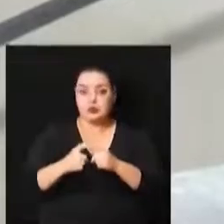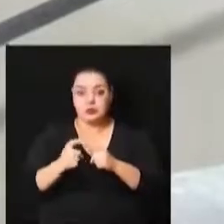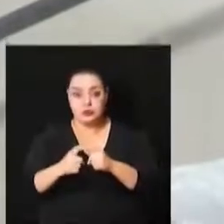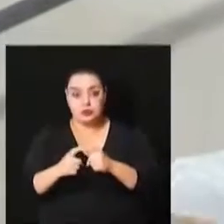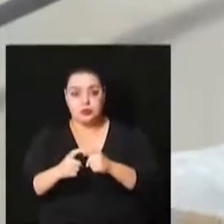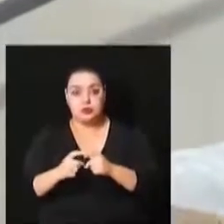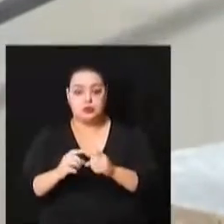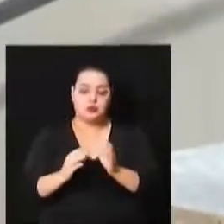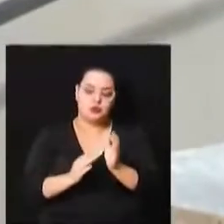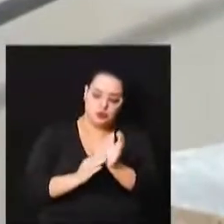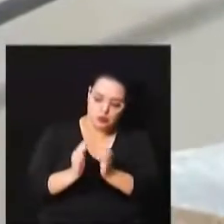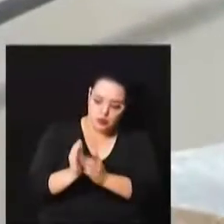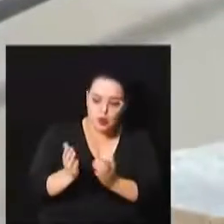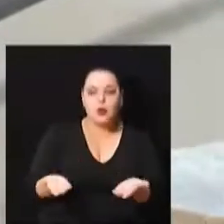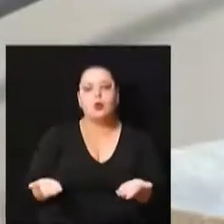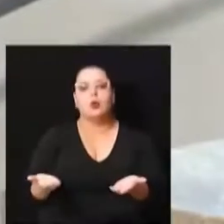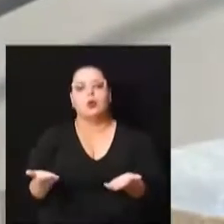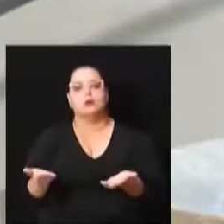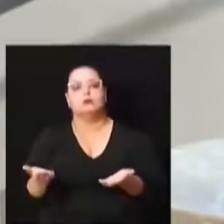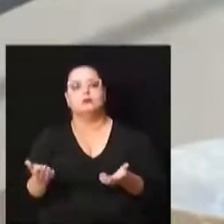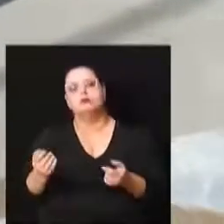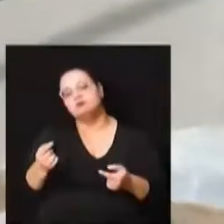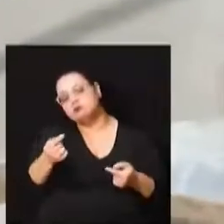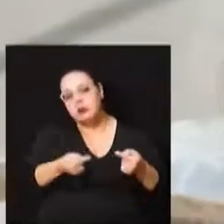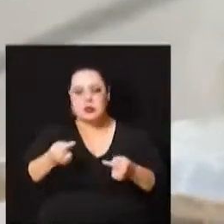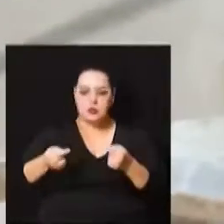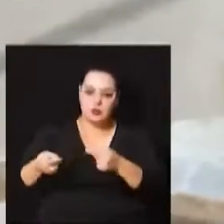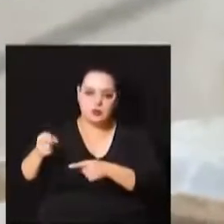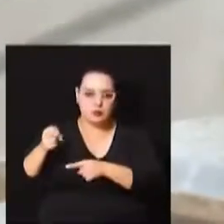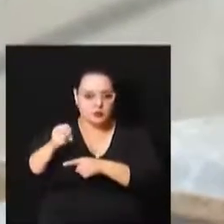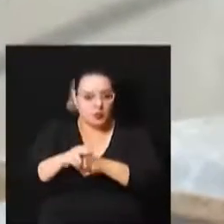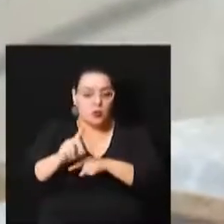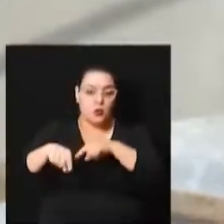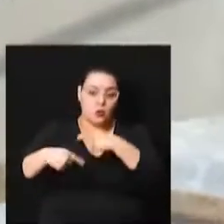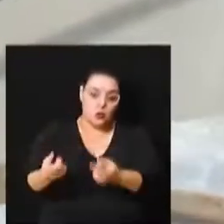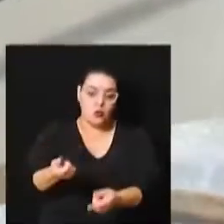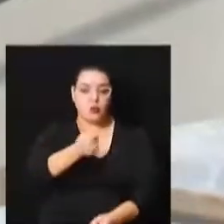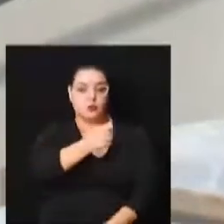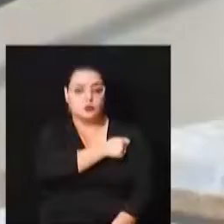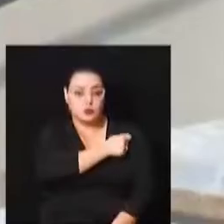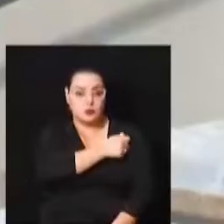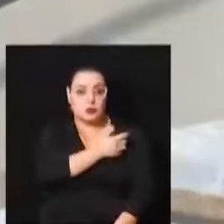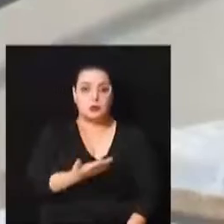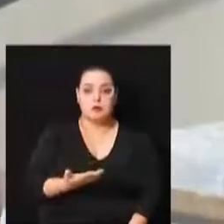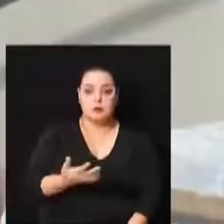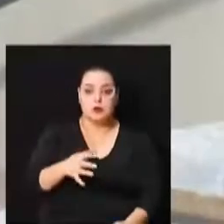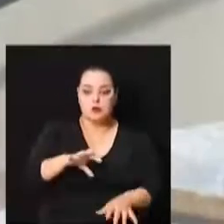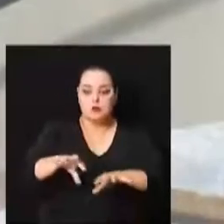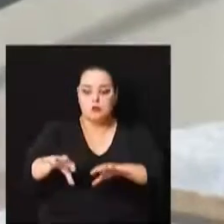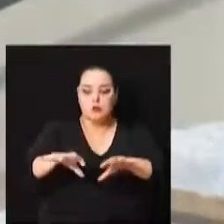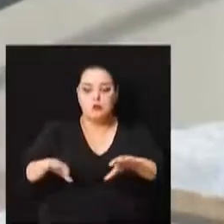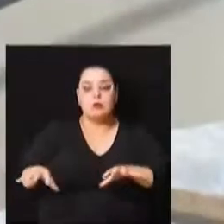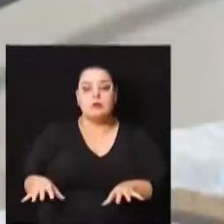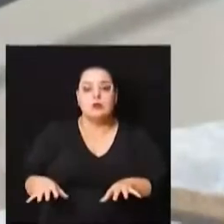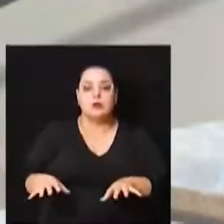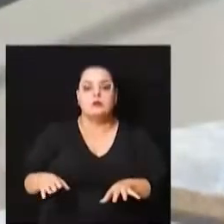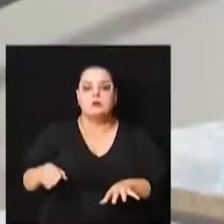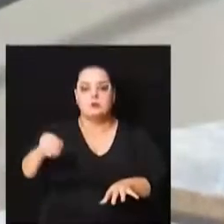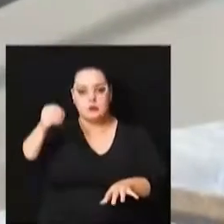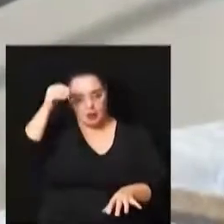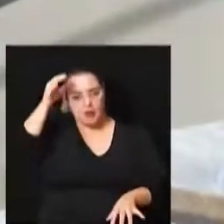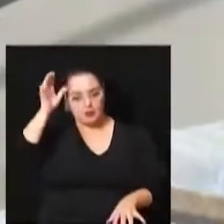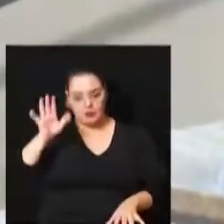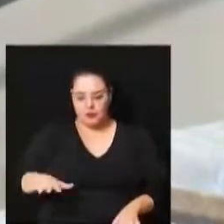de um concurso, né? Você uma disputa de vagas com outros alunos, para separar as áreas de conhecimento.